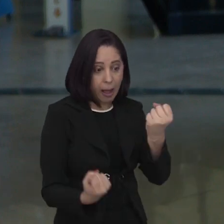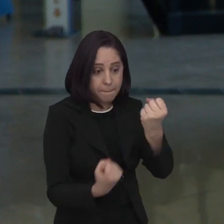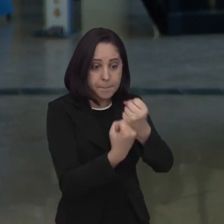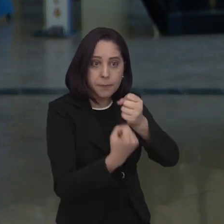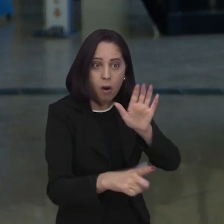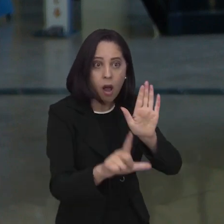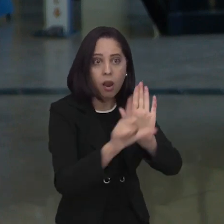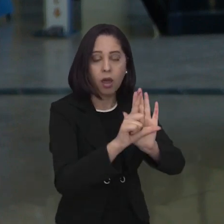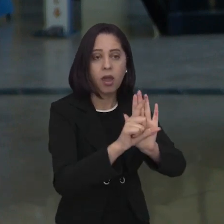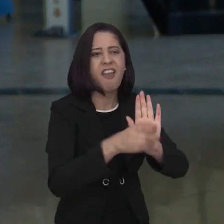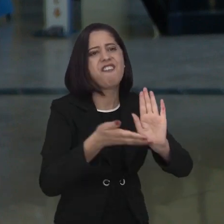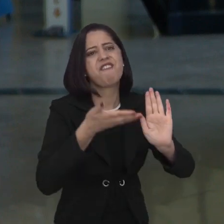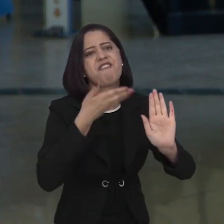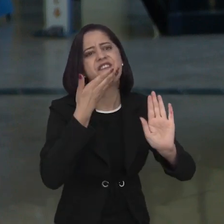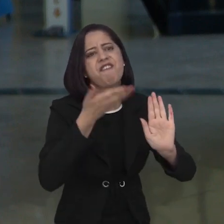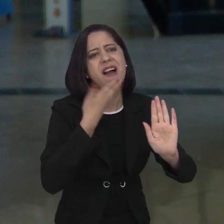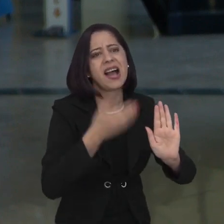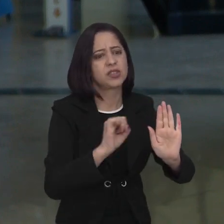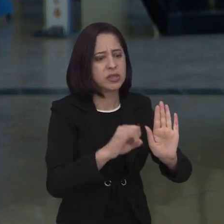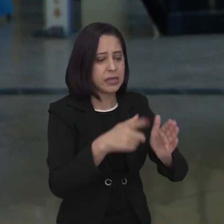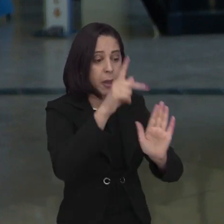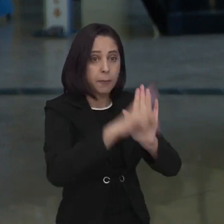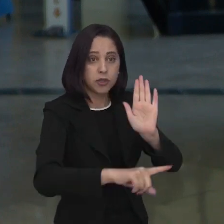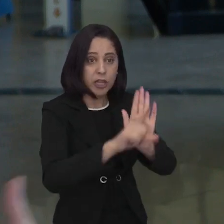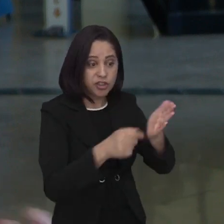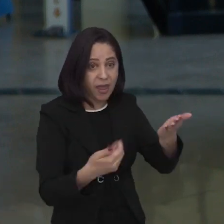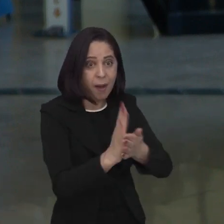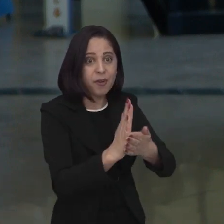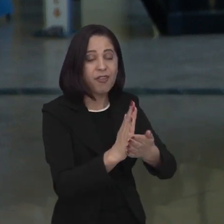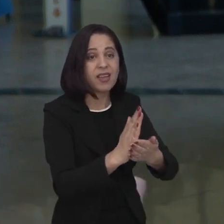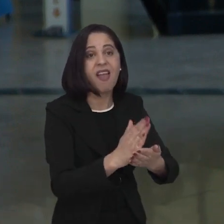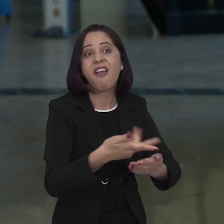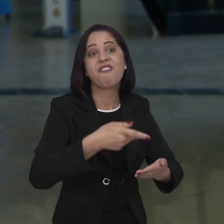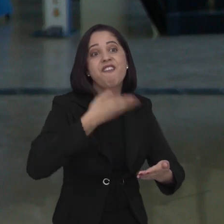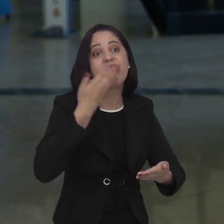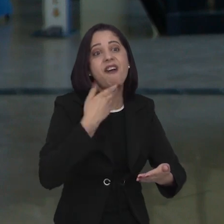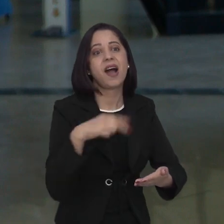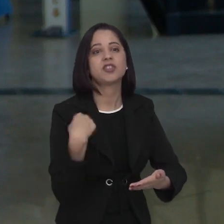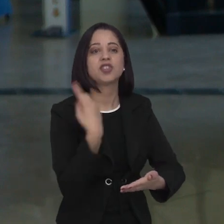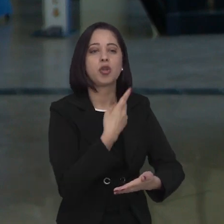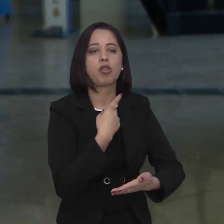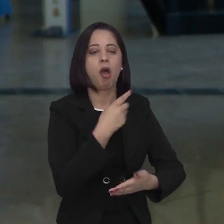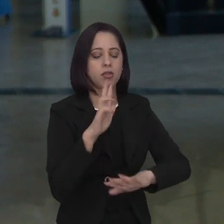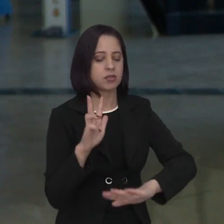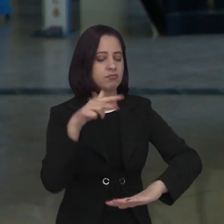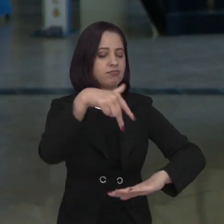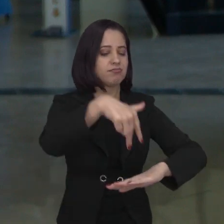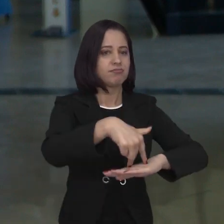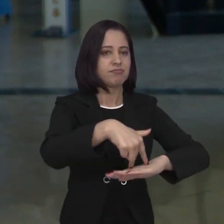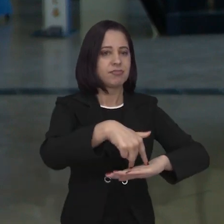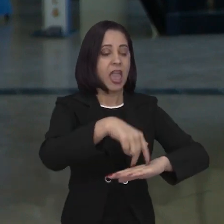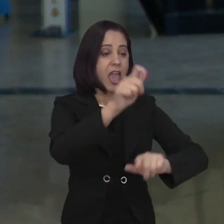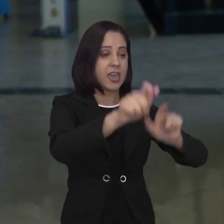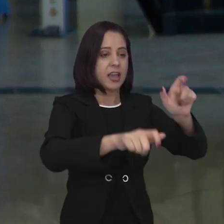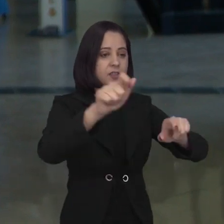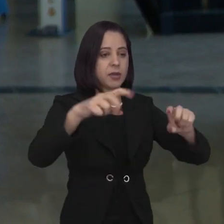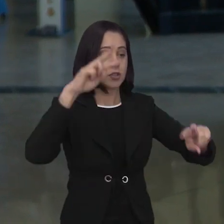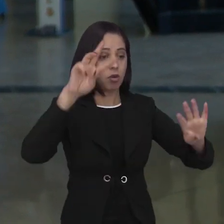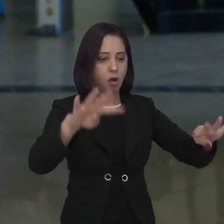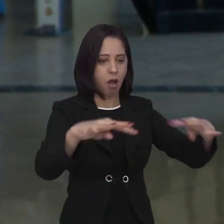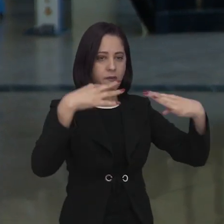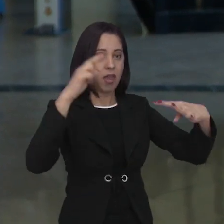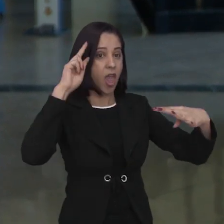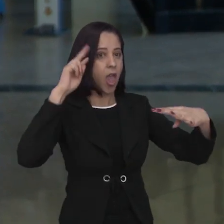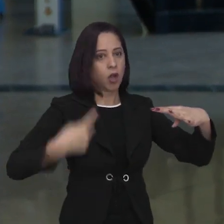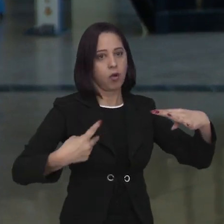lei, vai ficar mais fácil da gente conseguir colocar a nossa cara no mundo, né? E as pessoas reconhecerem o nosso valor de verdade,